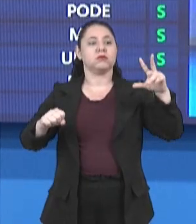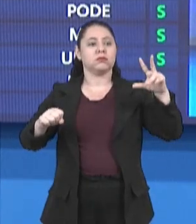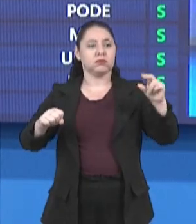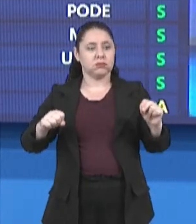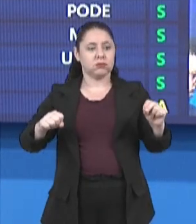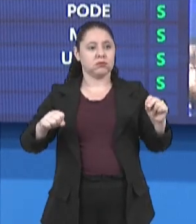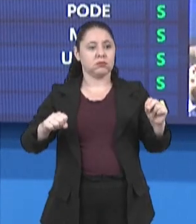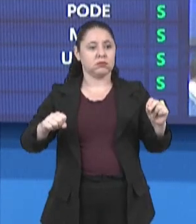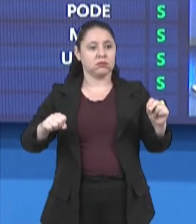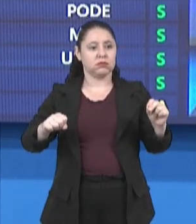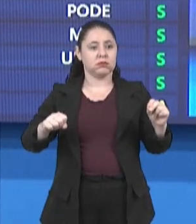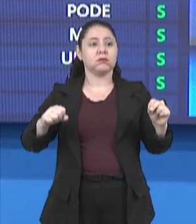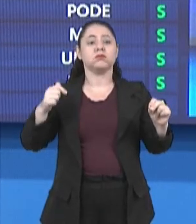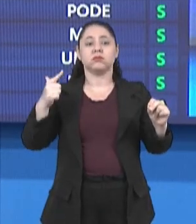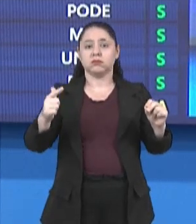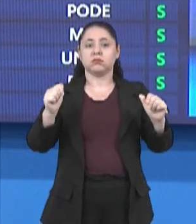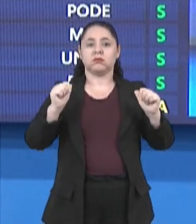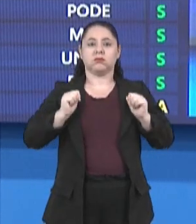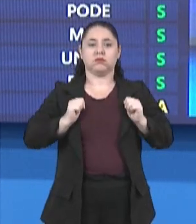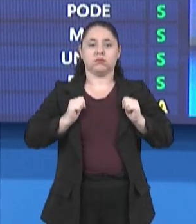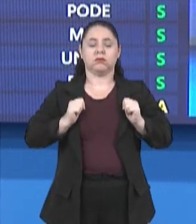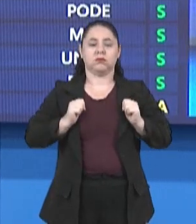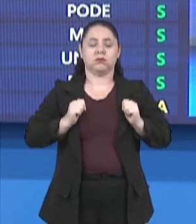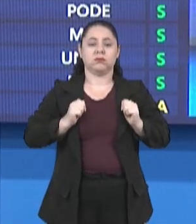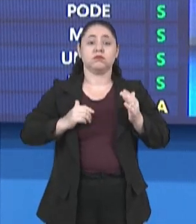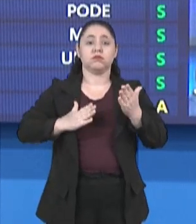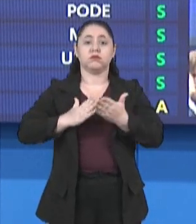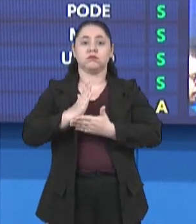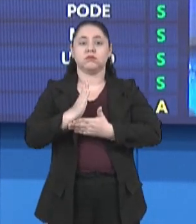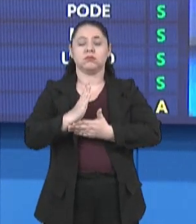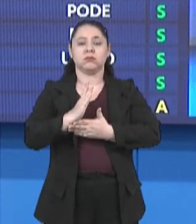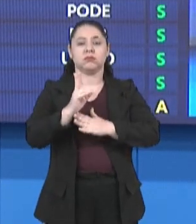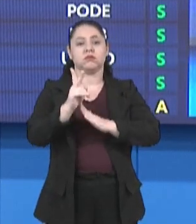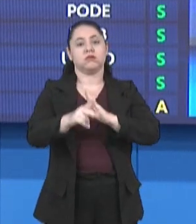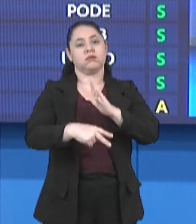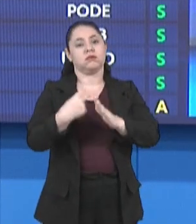contrários e 2 abstenções. Aprovado o projeto, vai à segunda discussão em